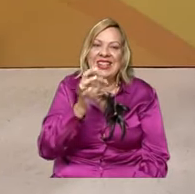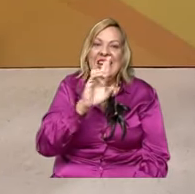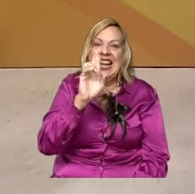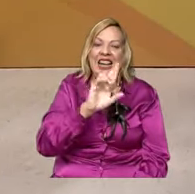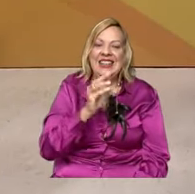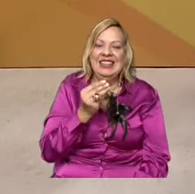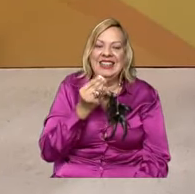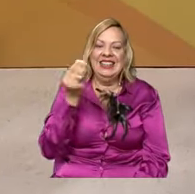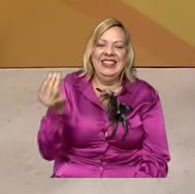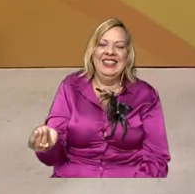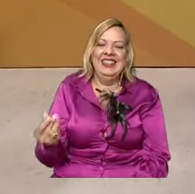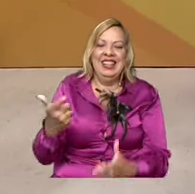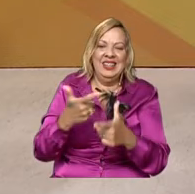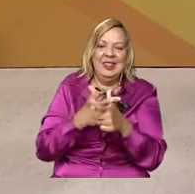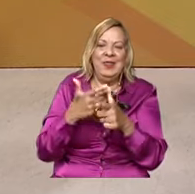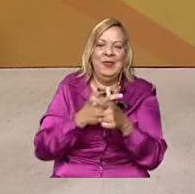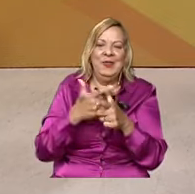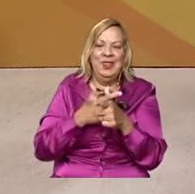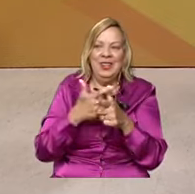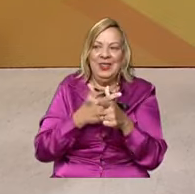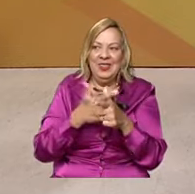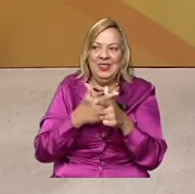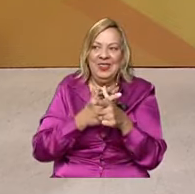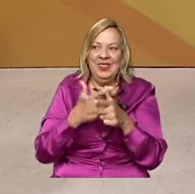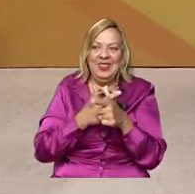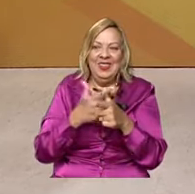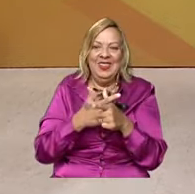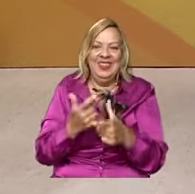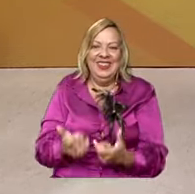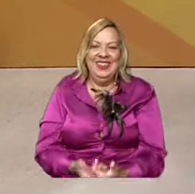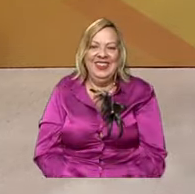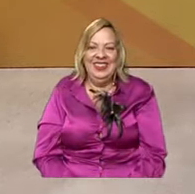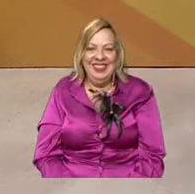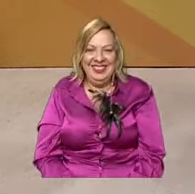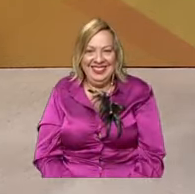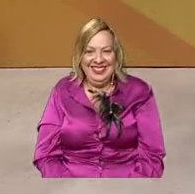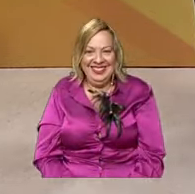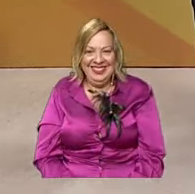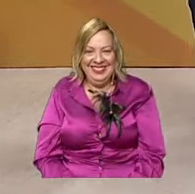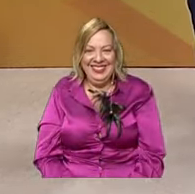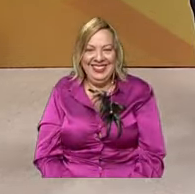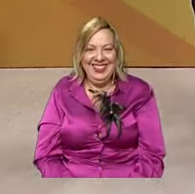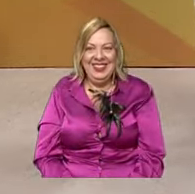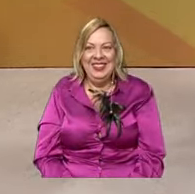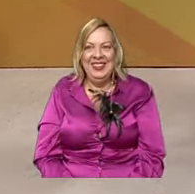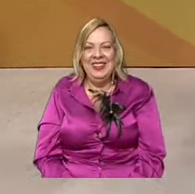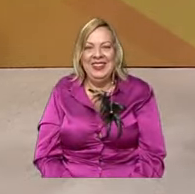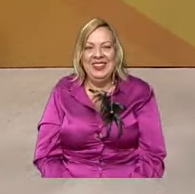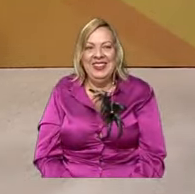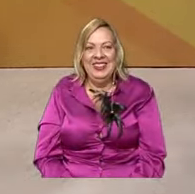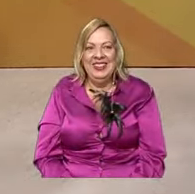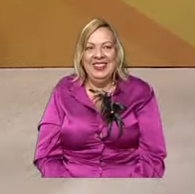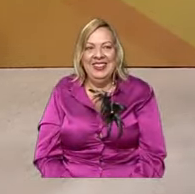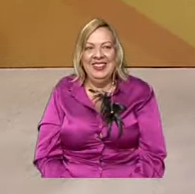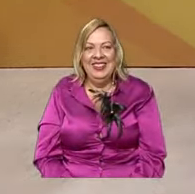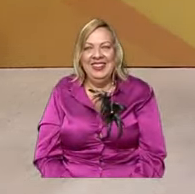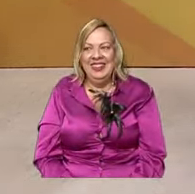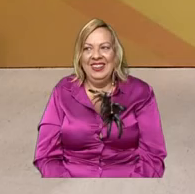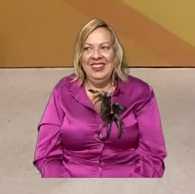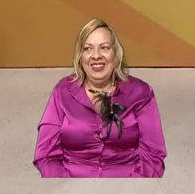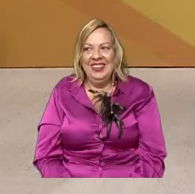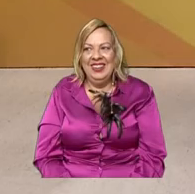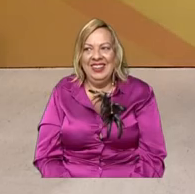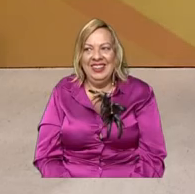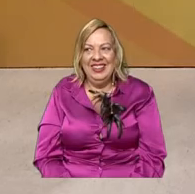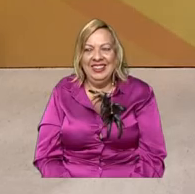dele, que já que tava devendo já faz um tempo. Você quer, é? Ó, quer dinheiro esperto, viu, garoto? Garoto esperto, a gente vai adquirir.